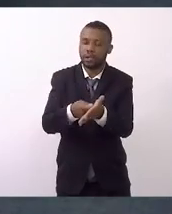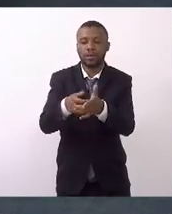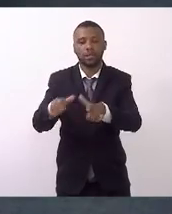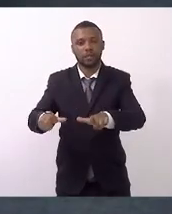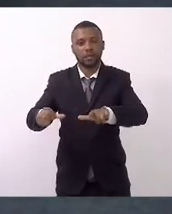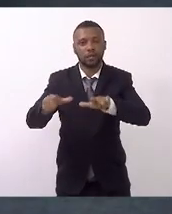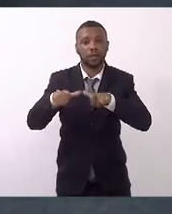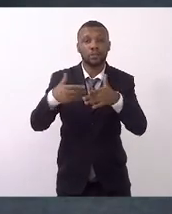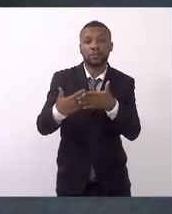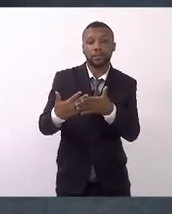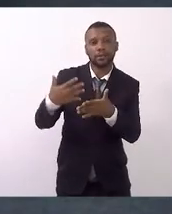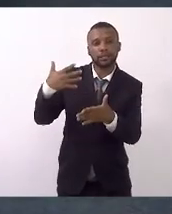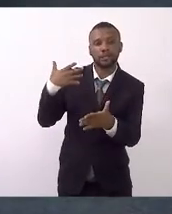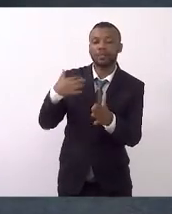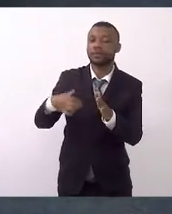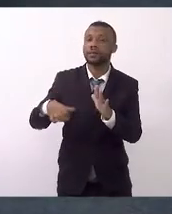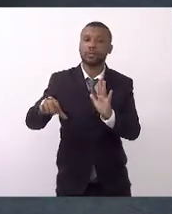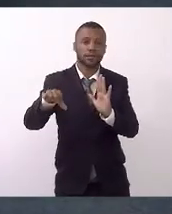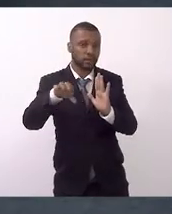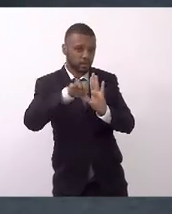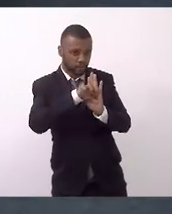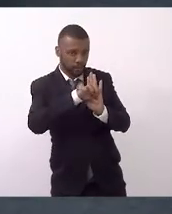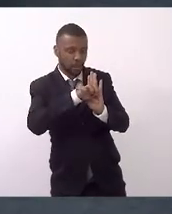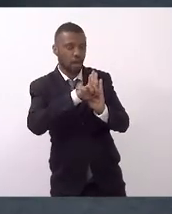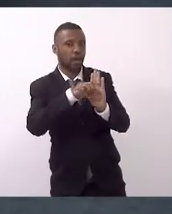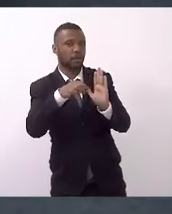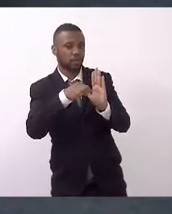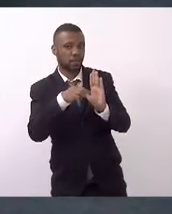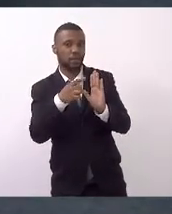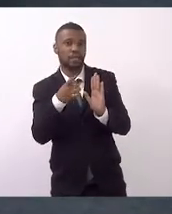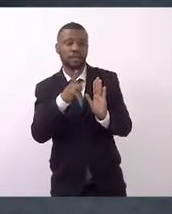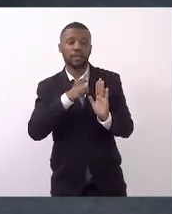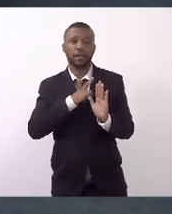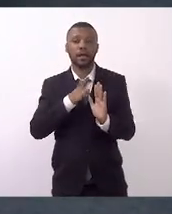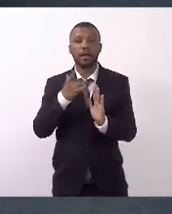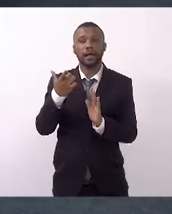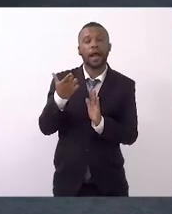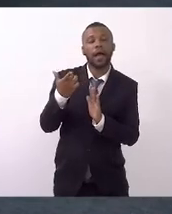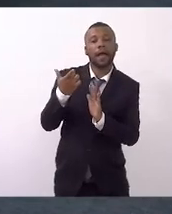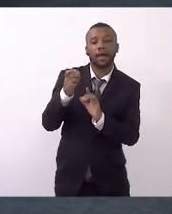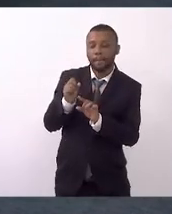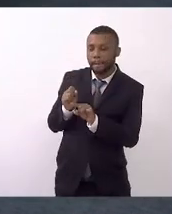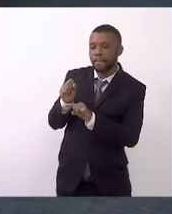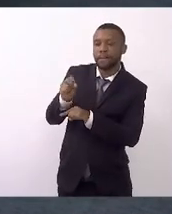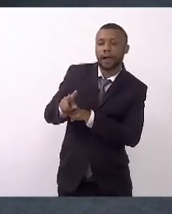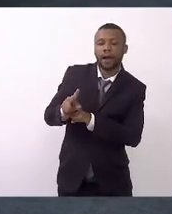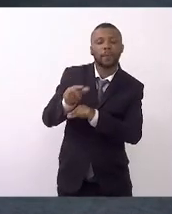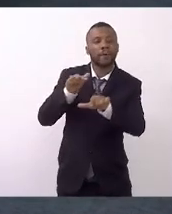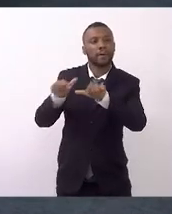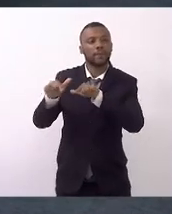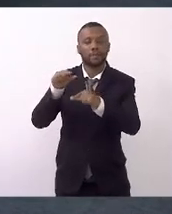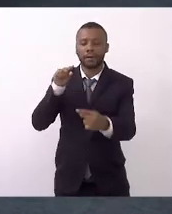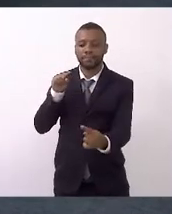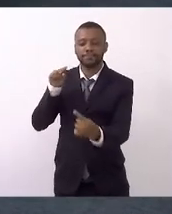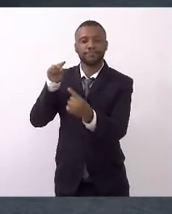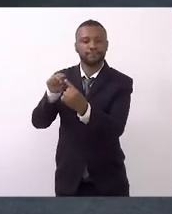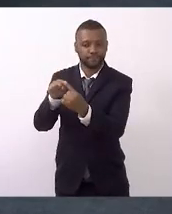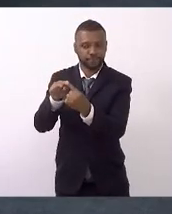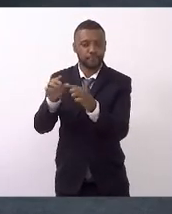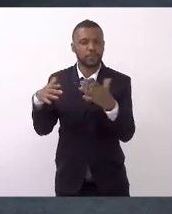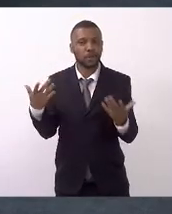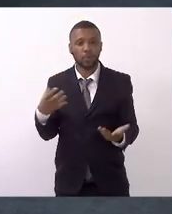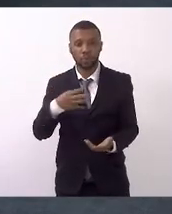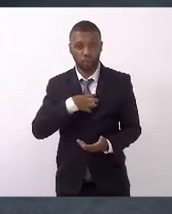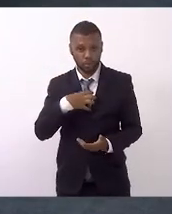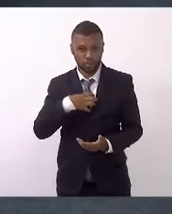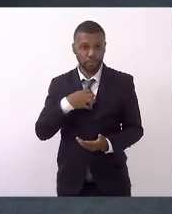de antecedentes criminais daquele que postura a vaga para aquele emprego. Então, nesse sentido, o nosso